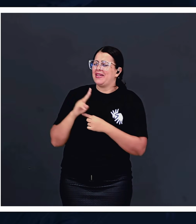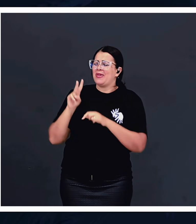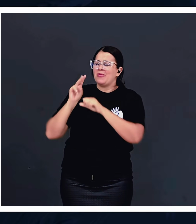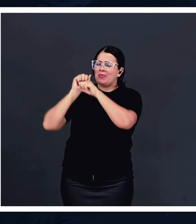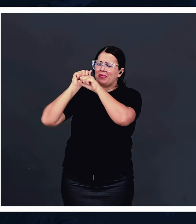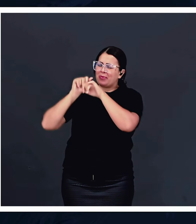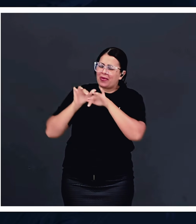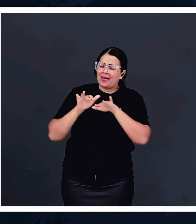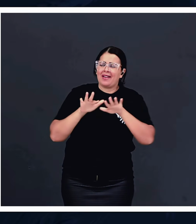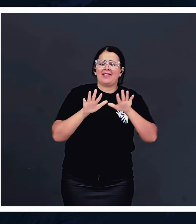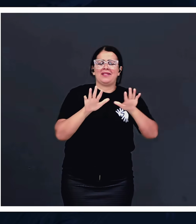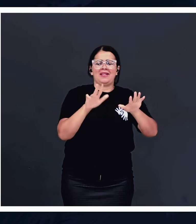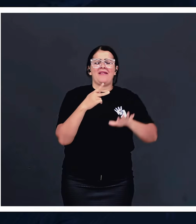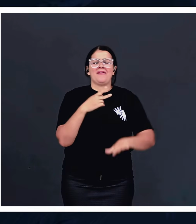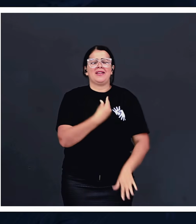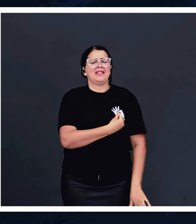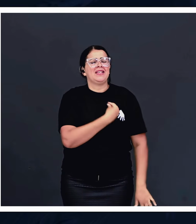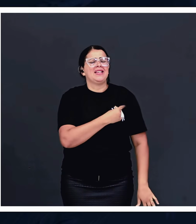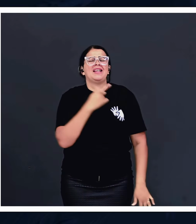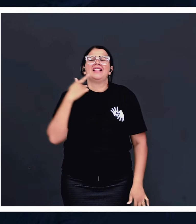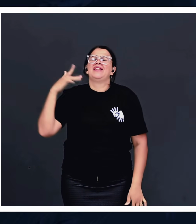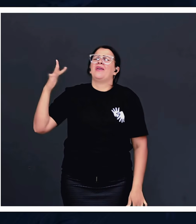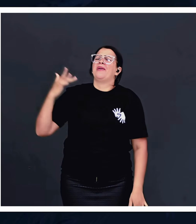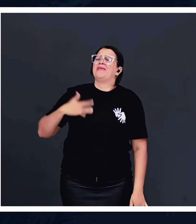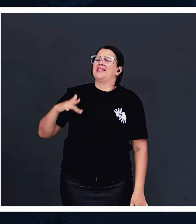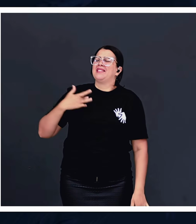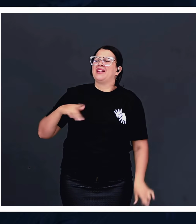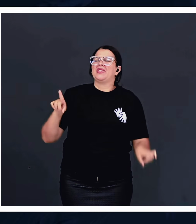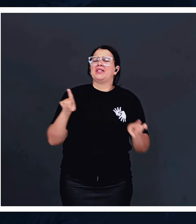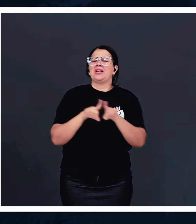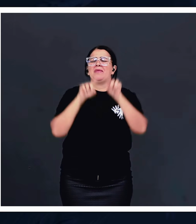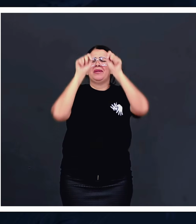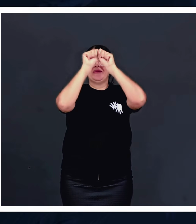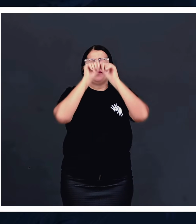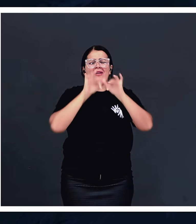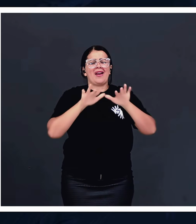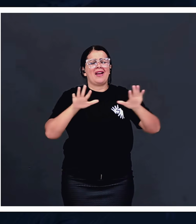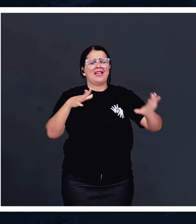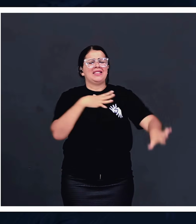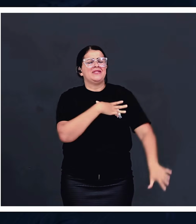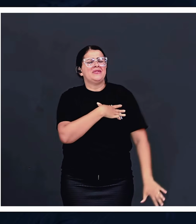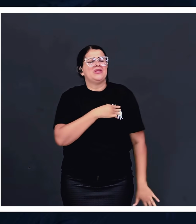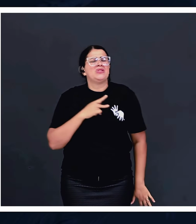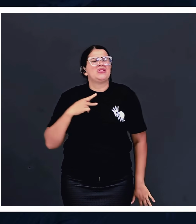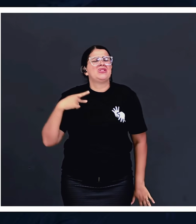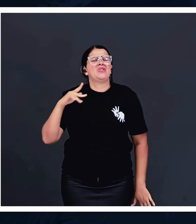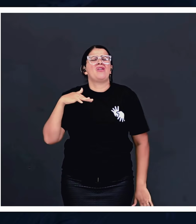vida deles. Que a tua misericórdia venha sobre a vida dos teus filhos e que eles sejam